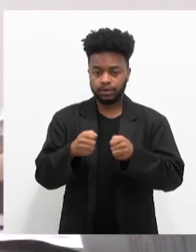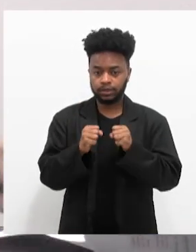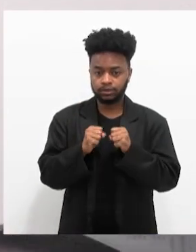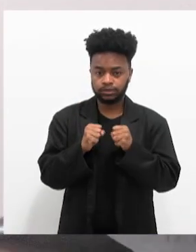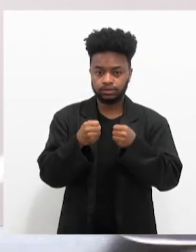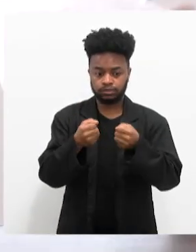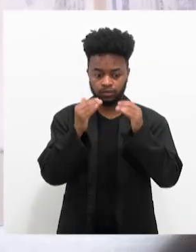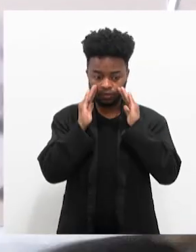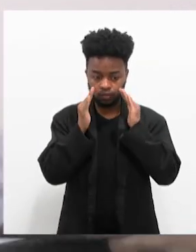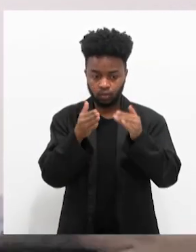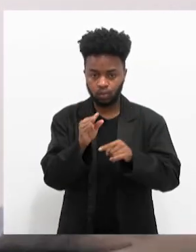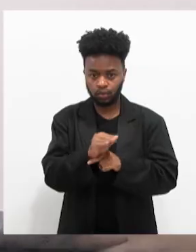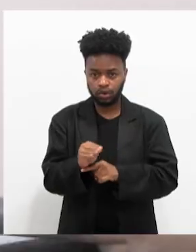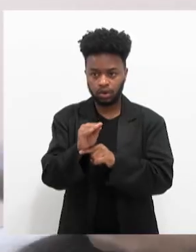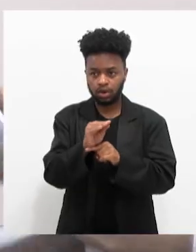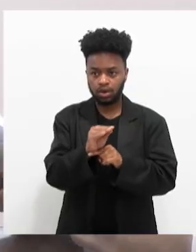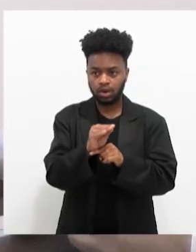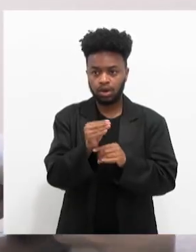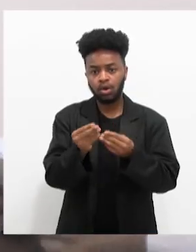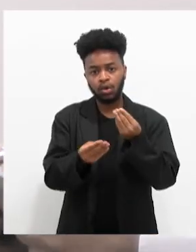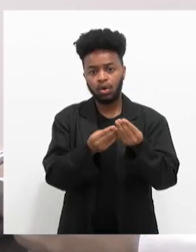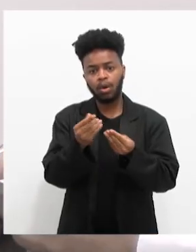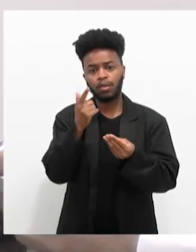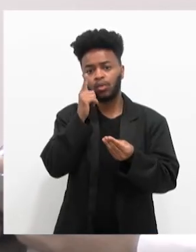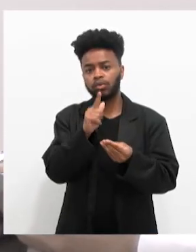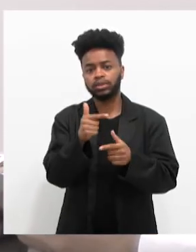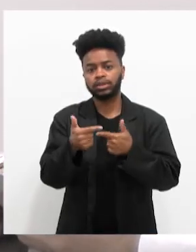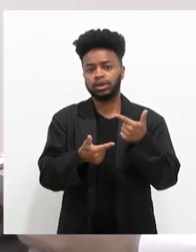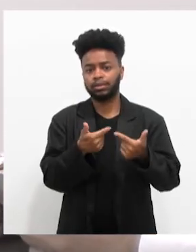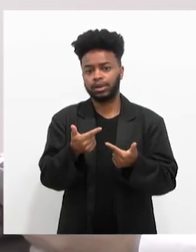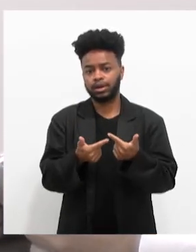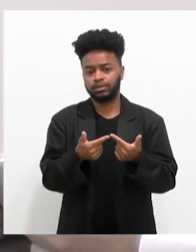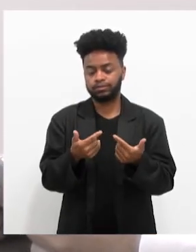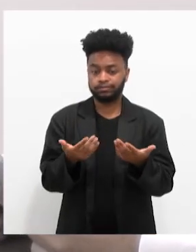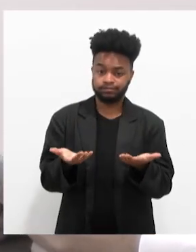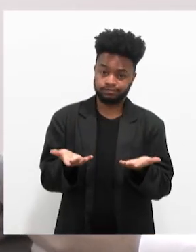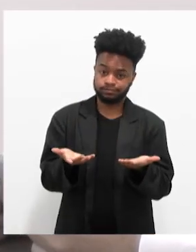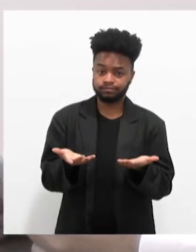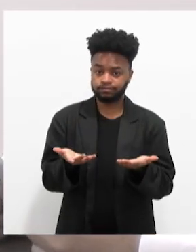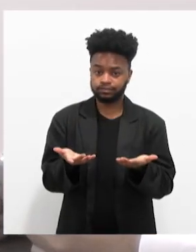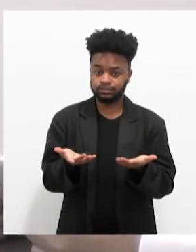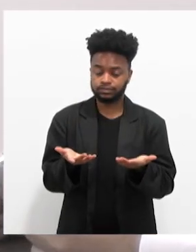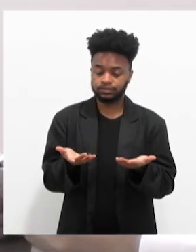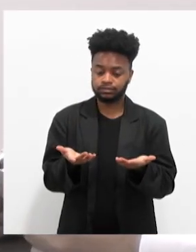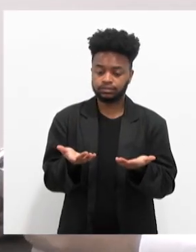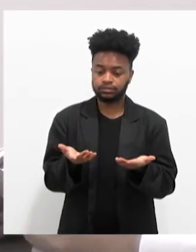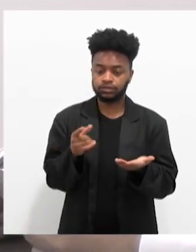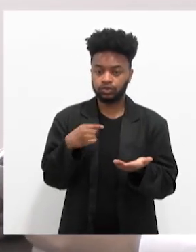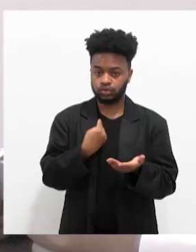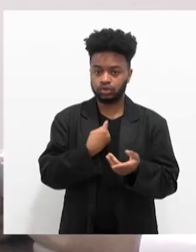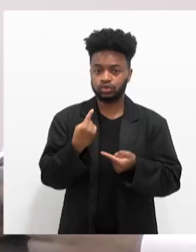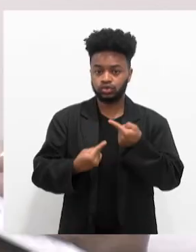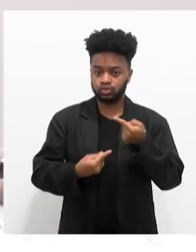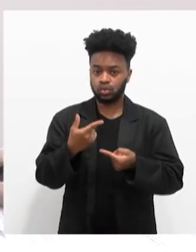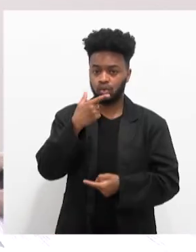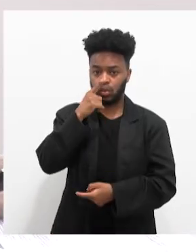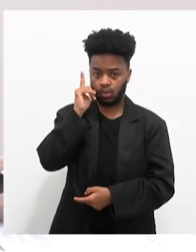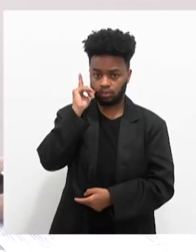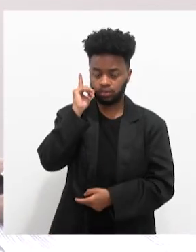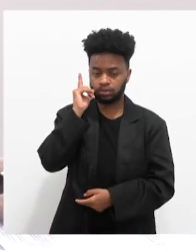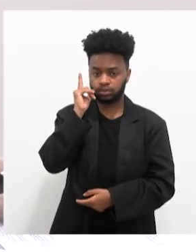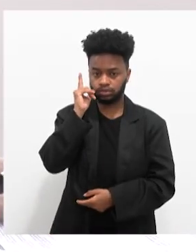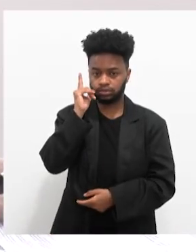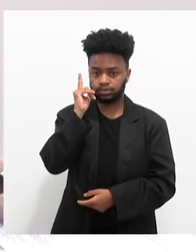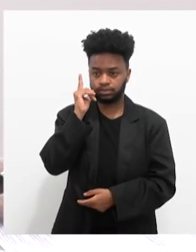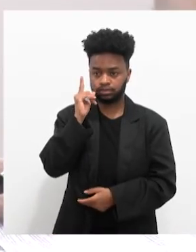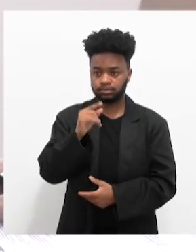exclusiva, como é que elas vão conseguir arrumar os seus empregos, né? Então, inclusive, a gente discutimos ontem isso